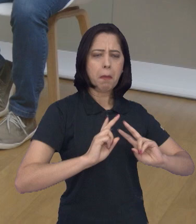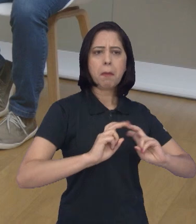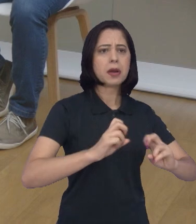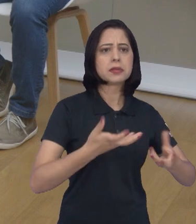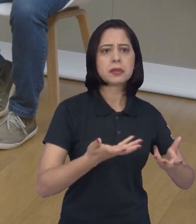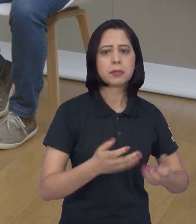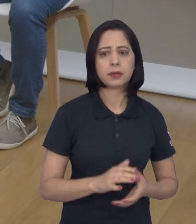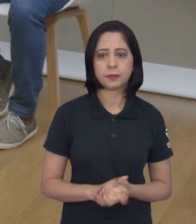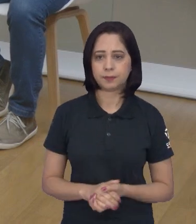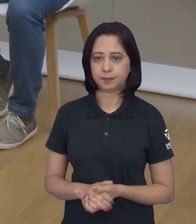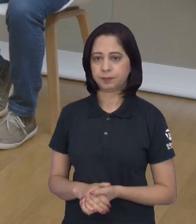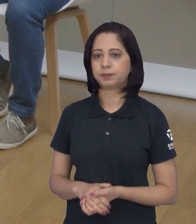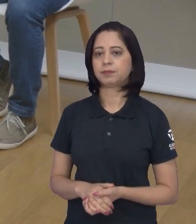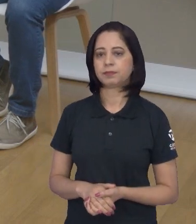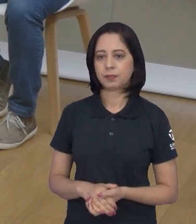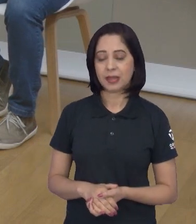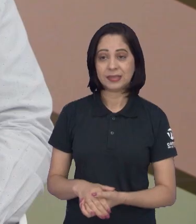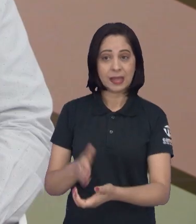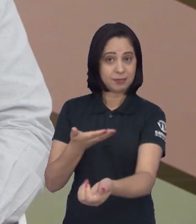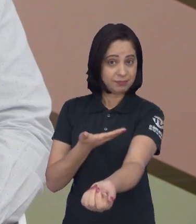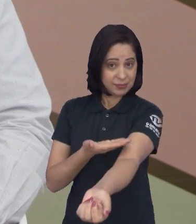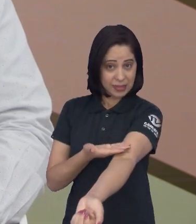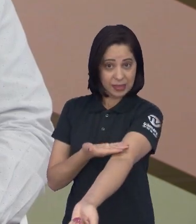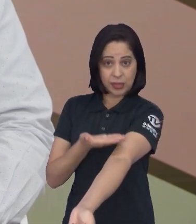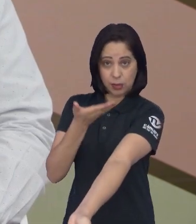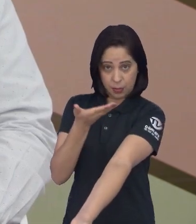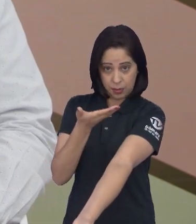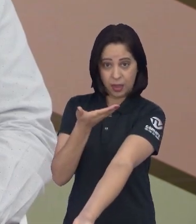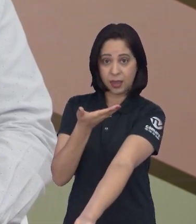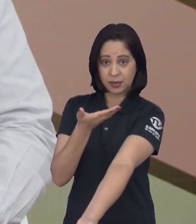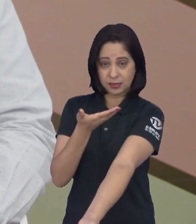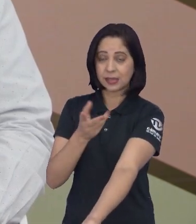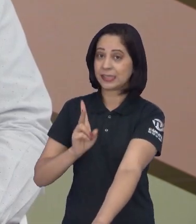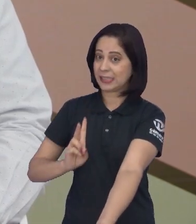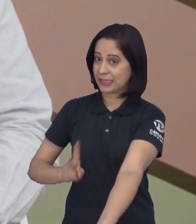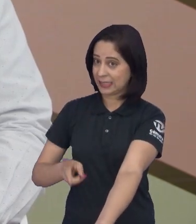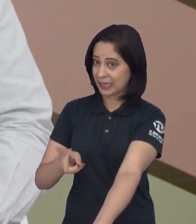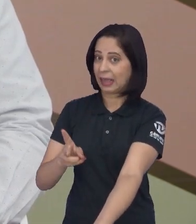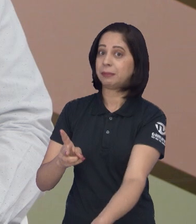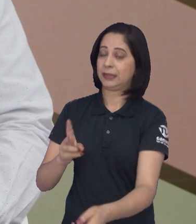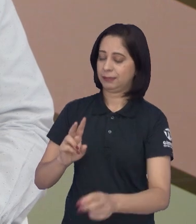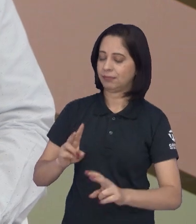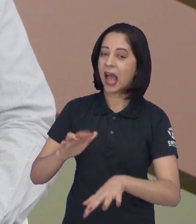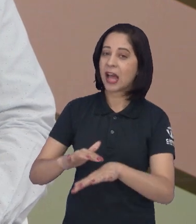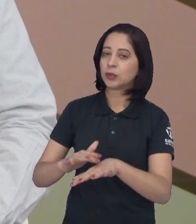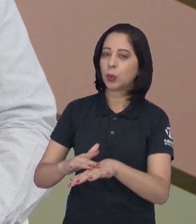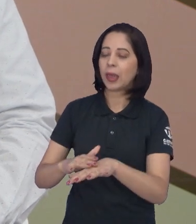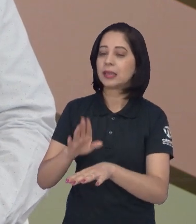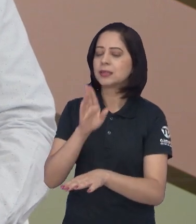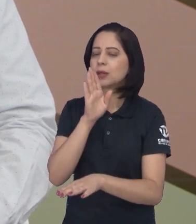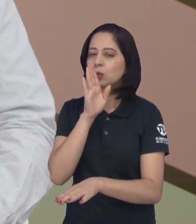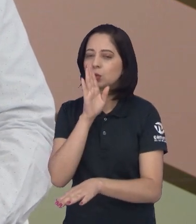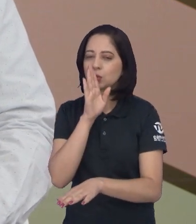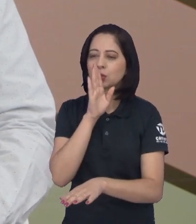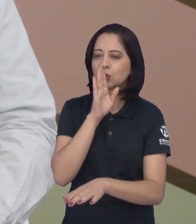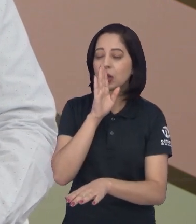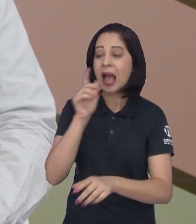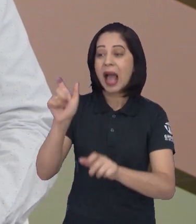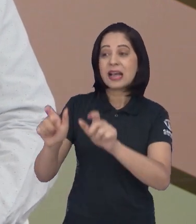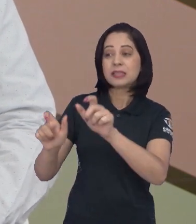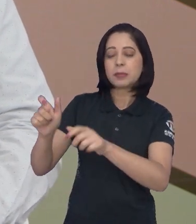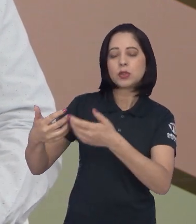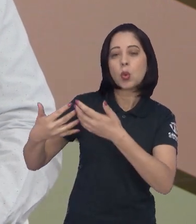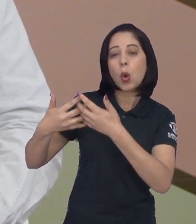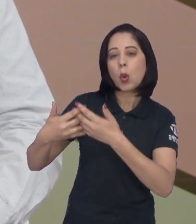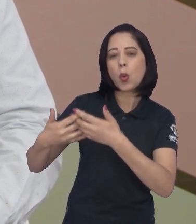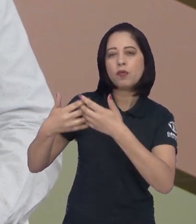Ah normal a pressão alta a hipertensão arterial ela é realmente é silenciosa as pessoas confundem Às vezes